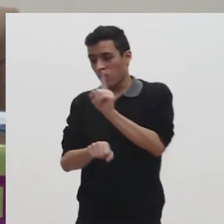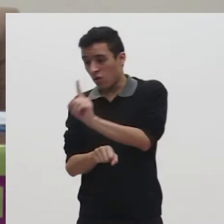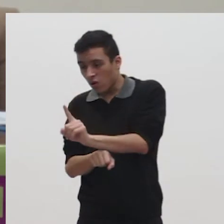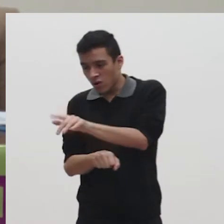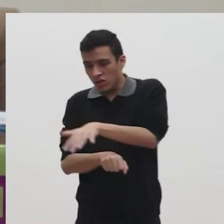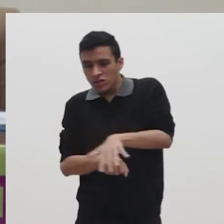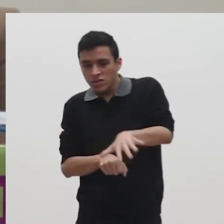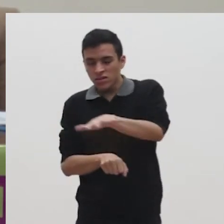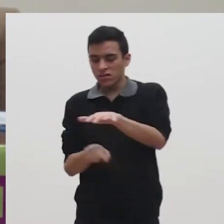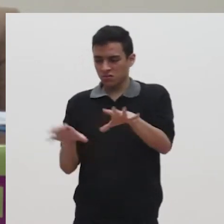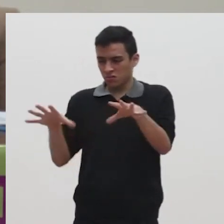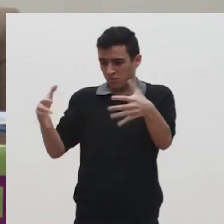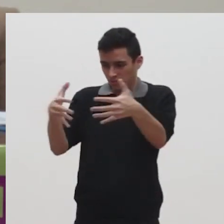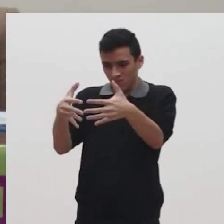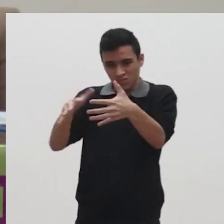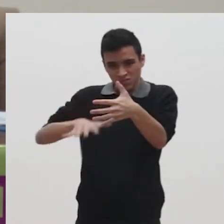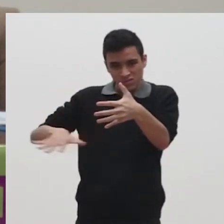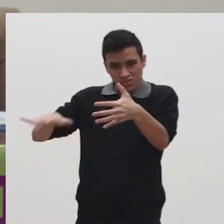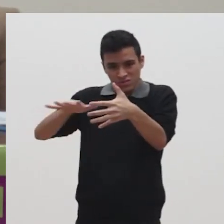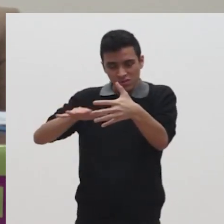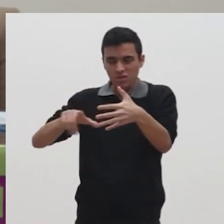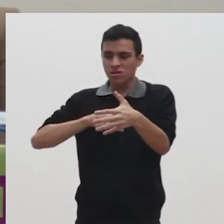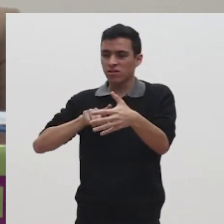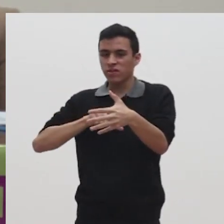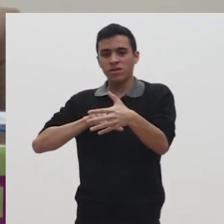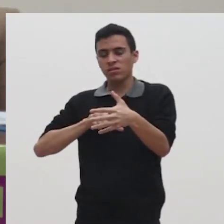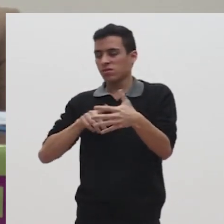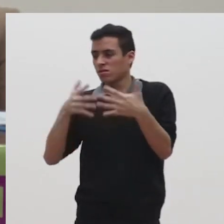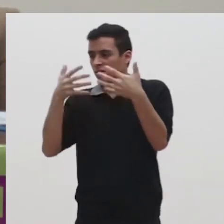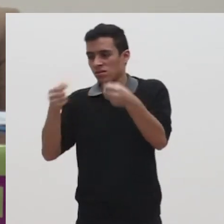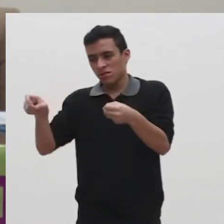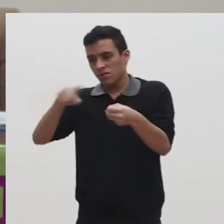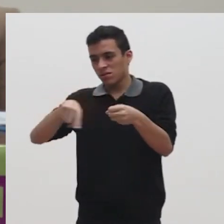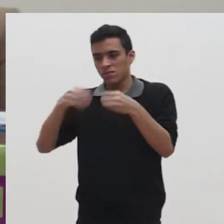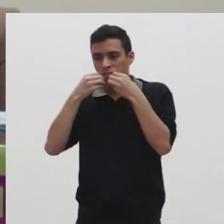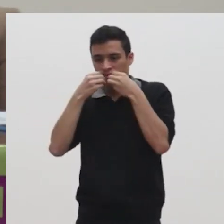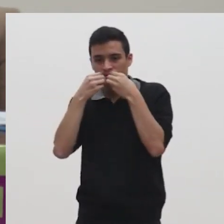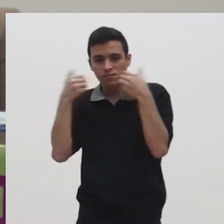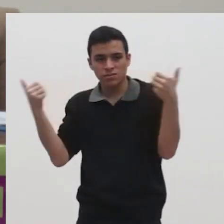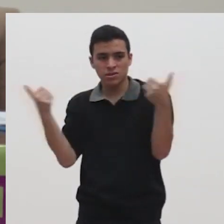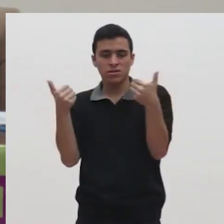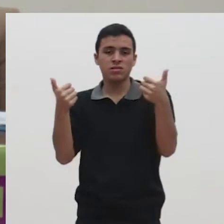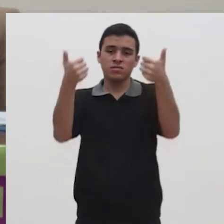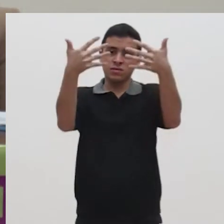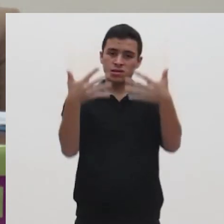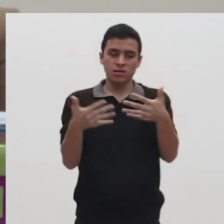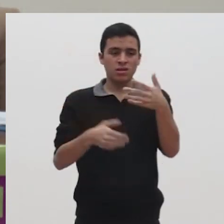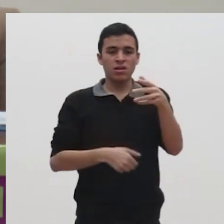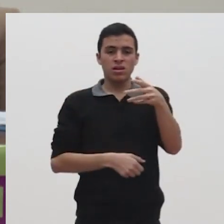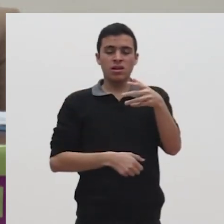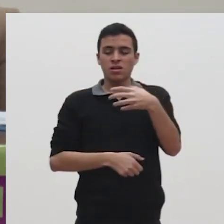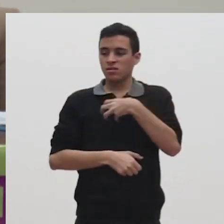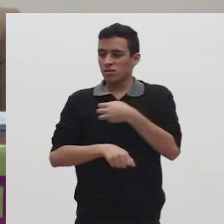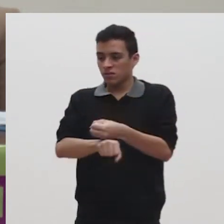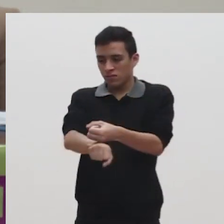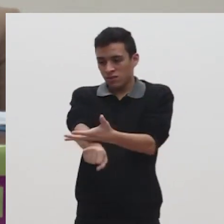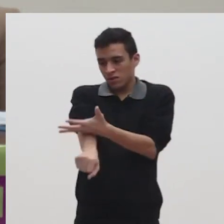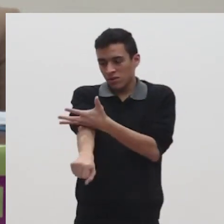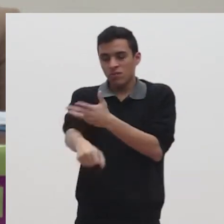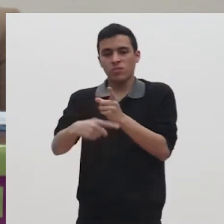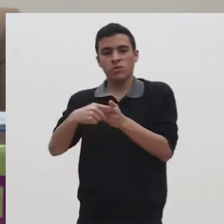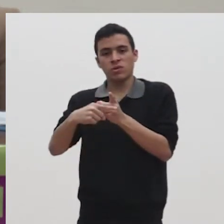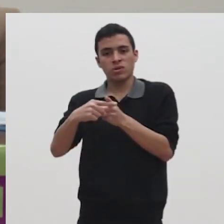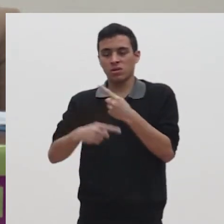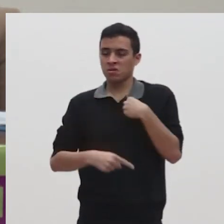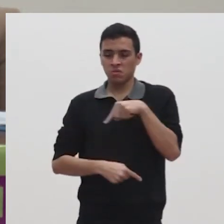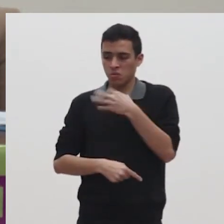acolhido no setor de Ciências Humanas. Tivemos uma receptividade tremenda. Quero dizer para vocês que fiquei absolutamente emocionado,